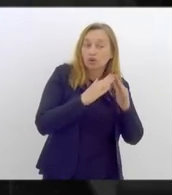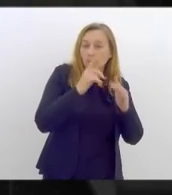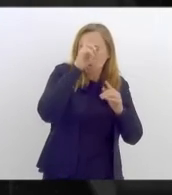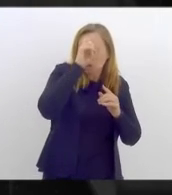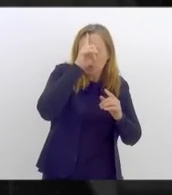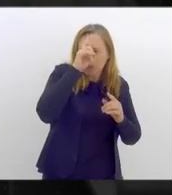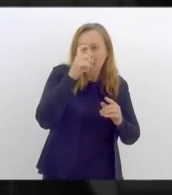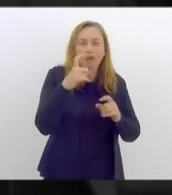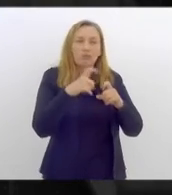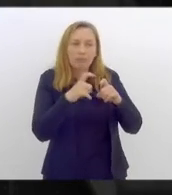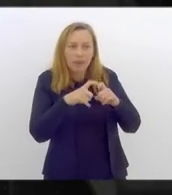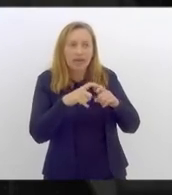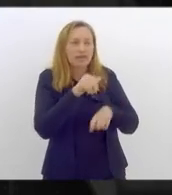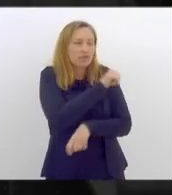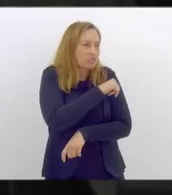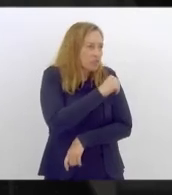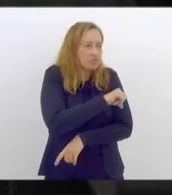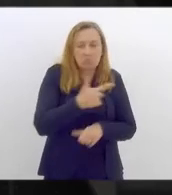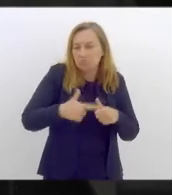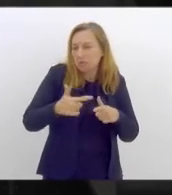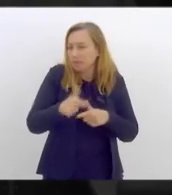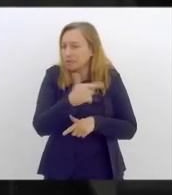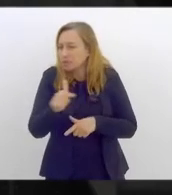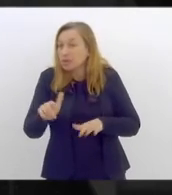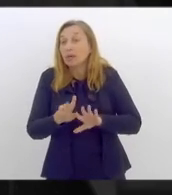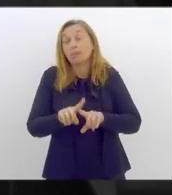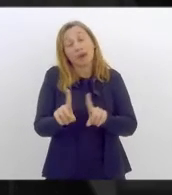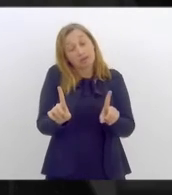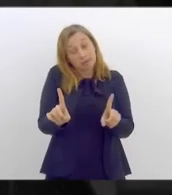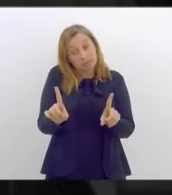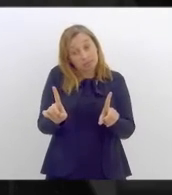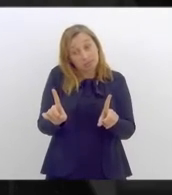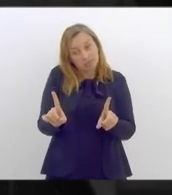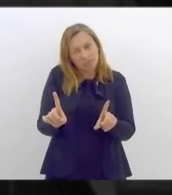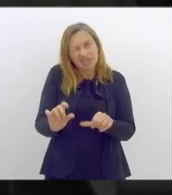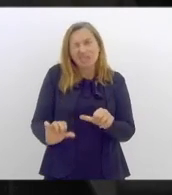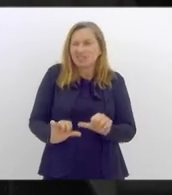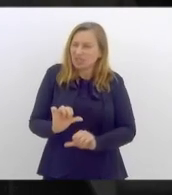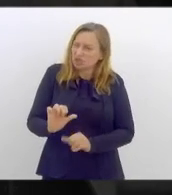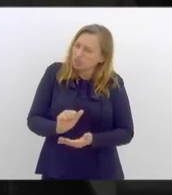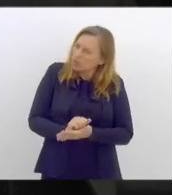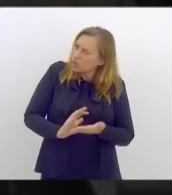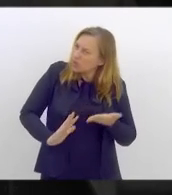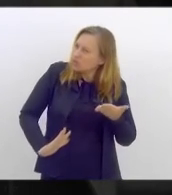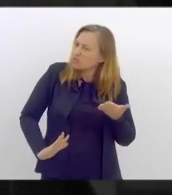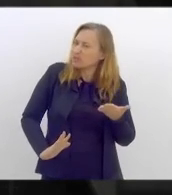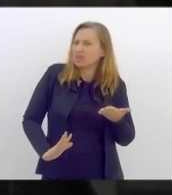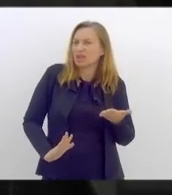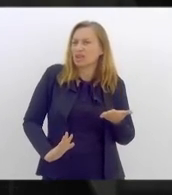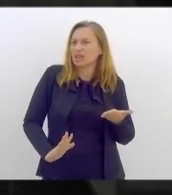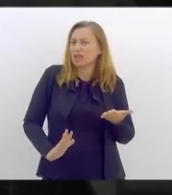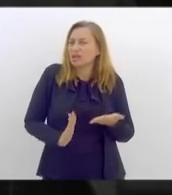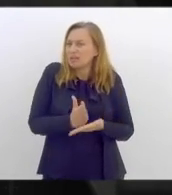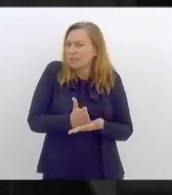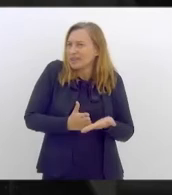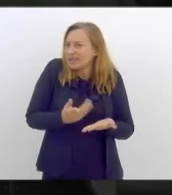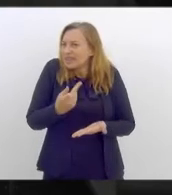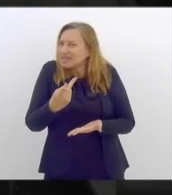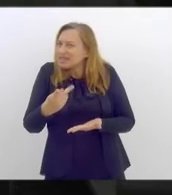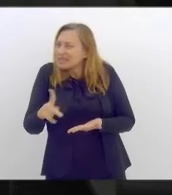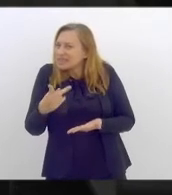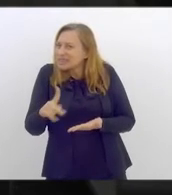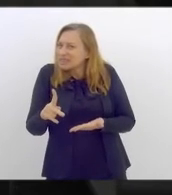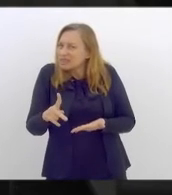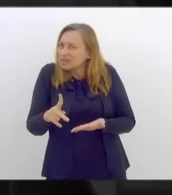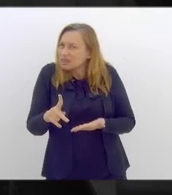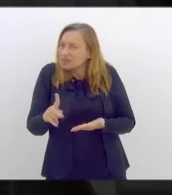médicos enfermeiros enfim não há problema nenhum entretanto transformar essa atividade pelo menos parte dela numa